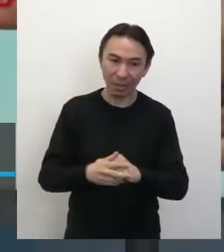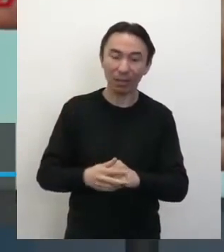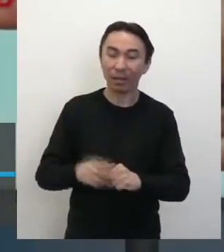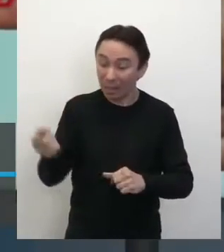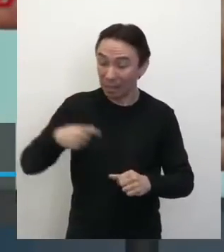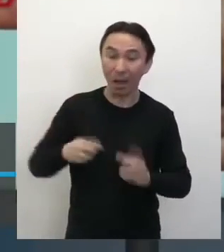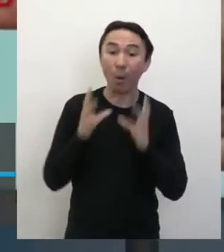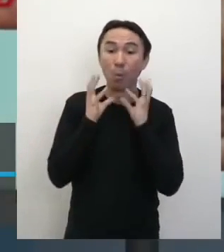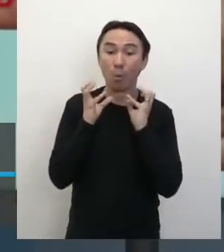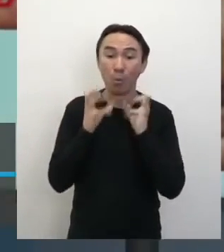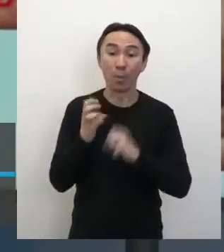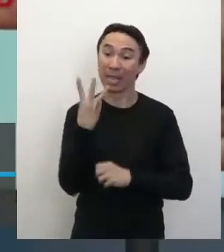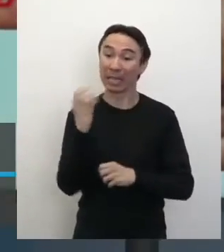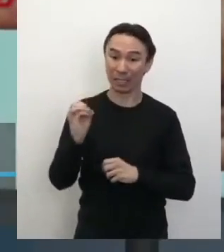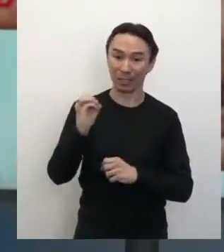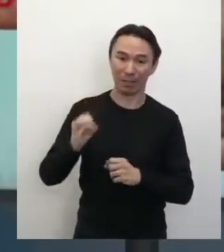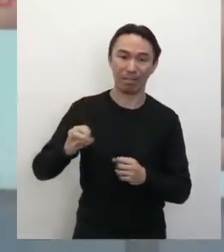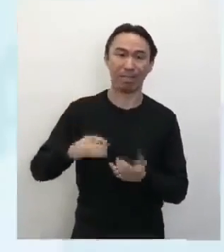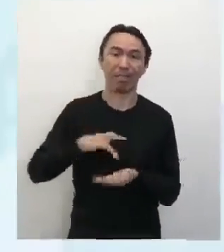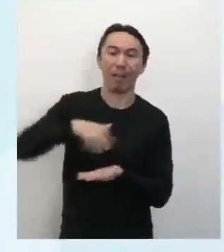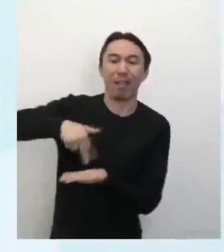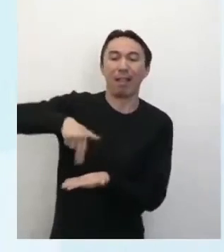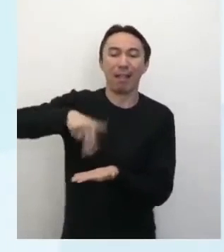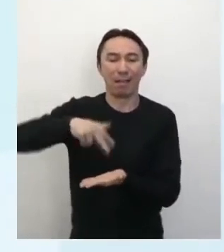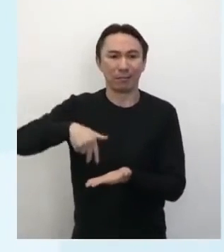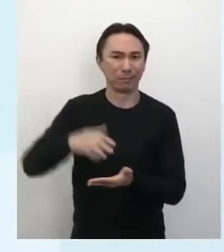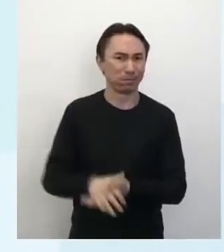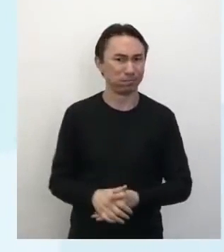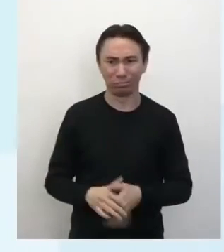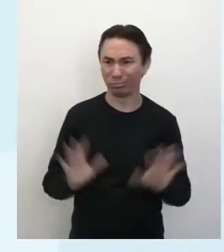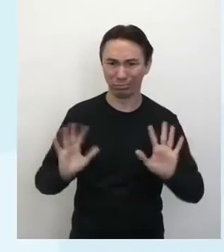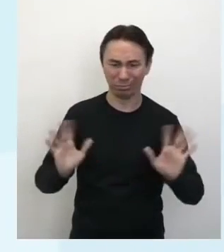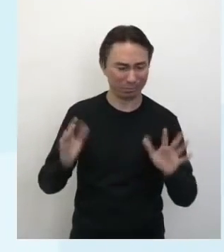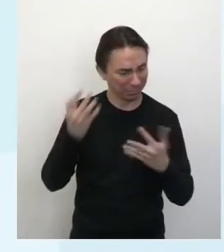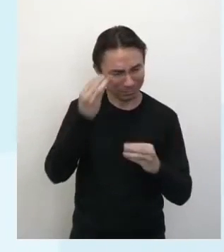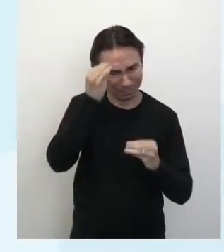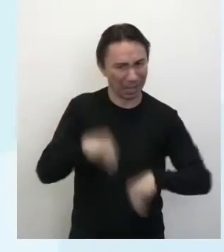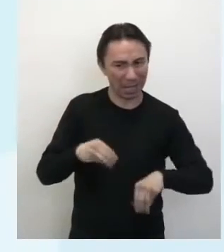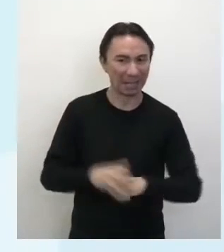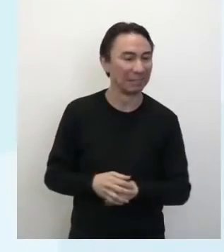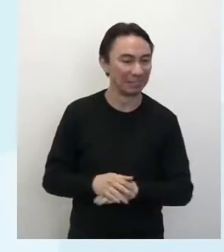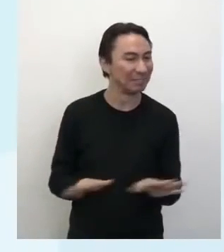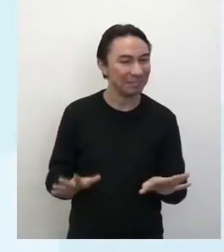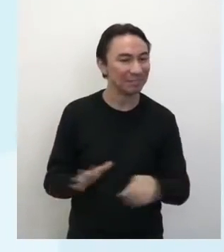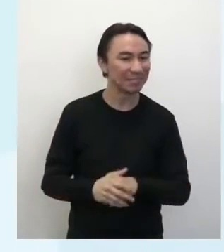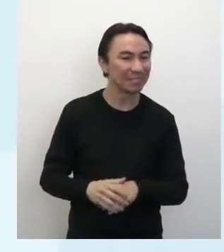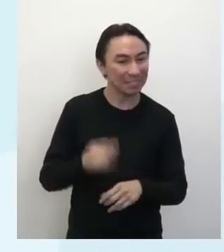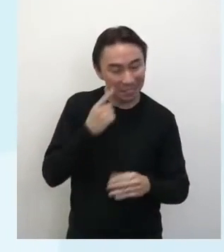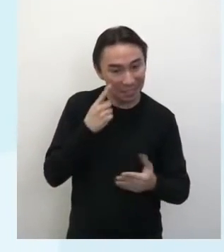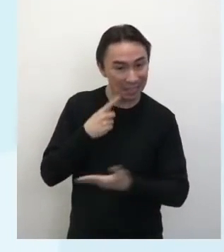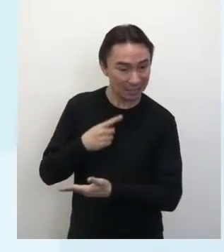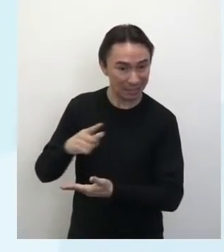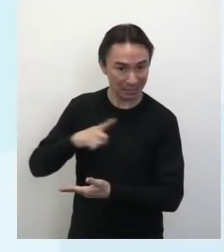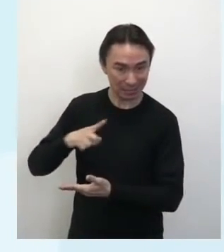Vamos lá. Então olha só, falando dessas relações, dessas unidades de medida que nós já apontamos aqui